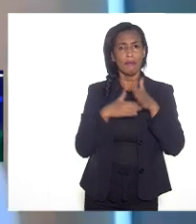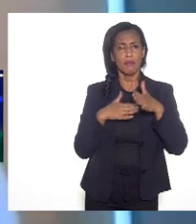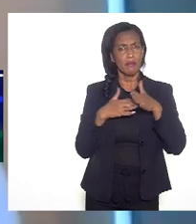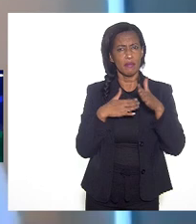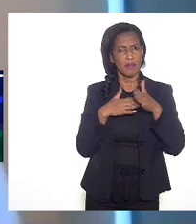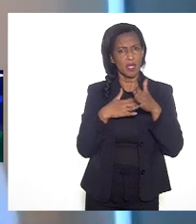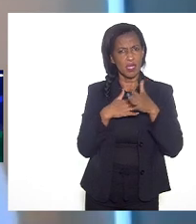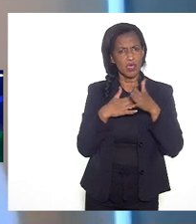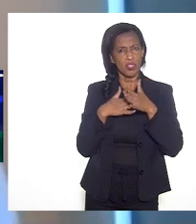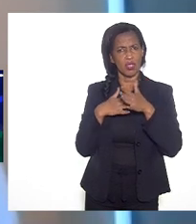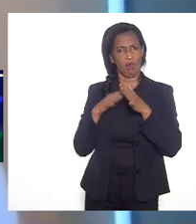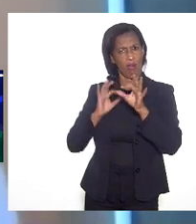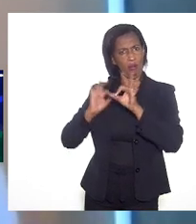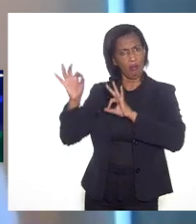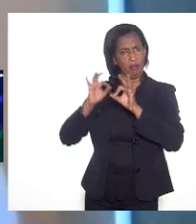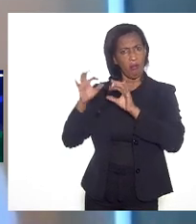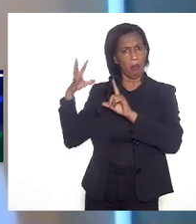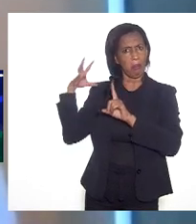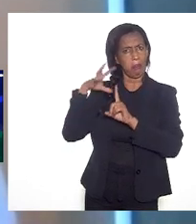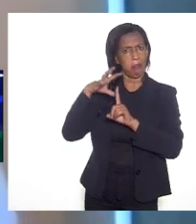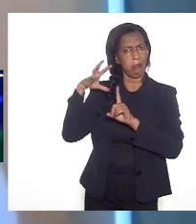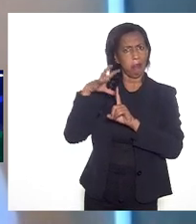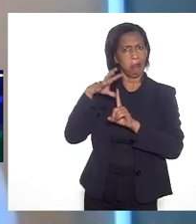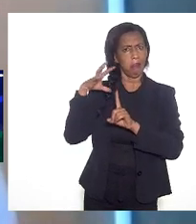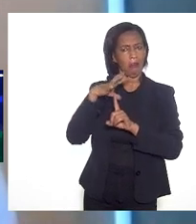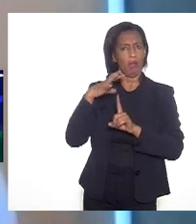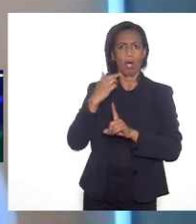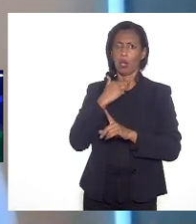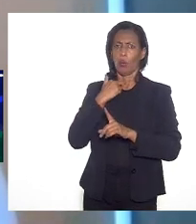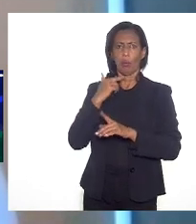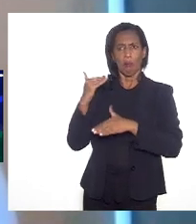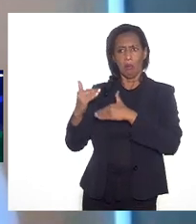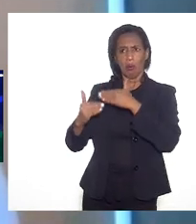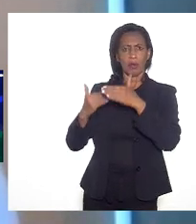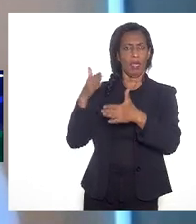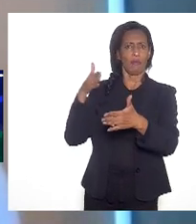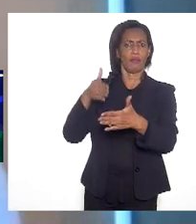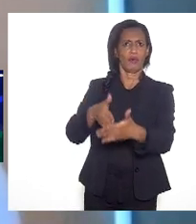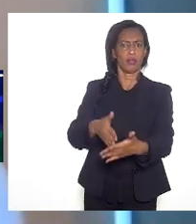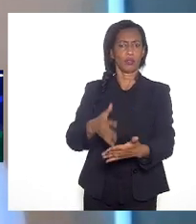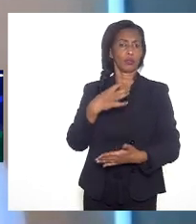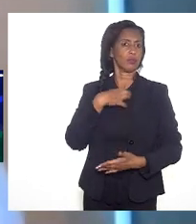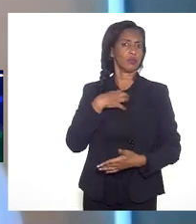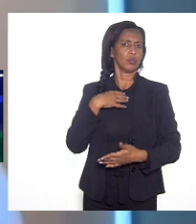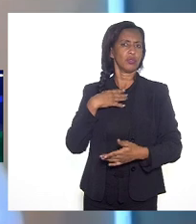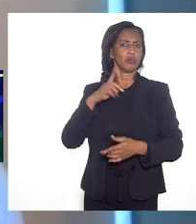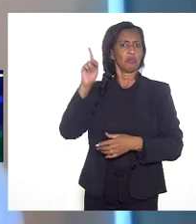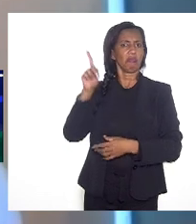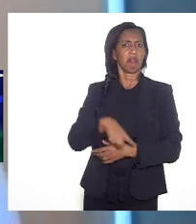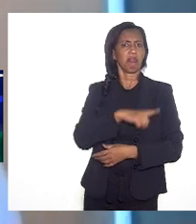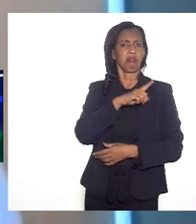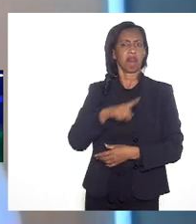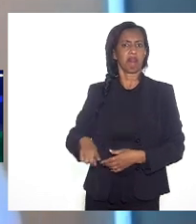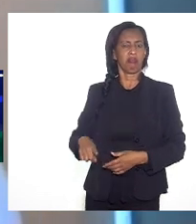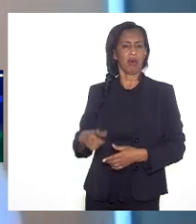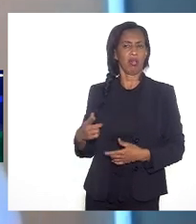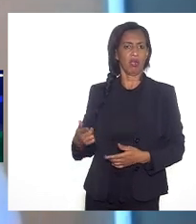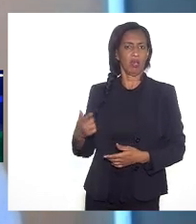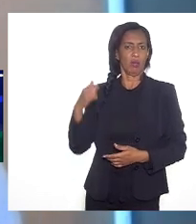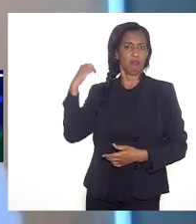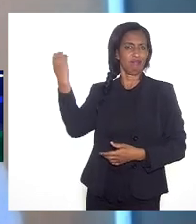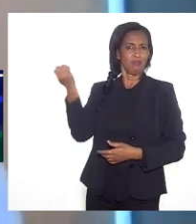às formas de assédio, não teremos qualquer avanço no sentido de combater o